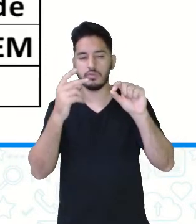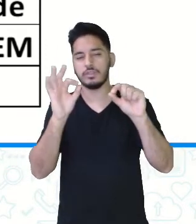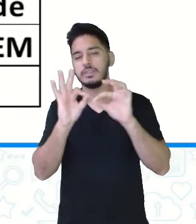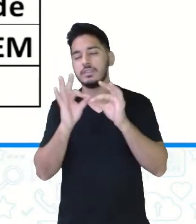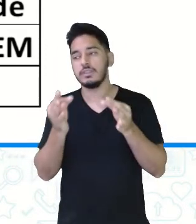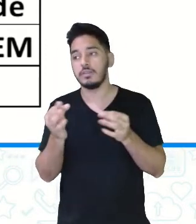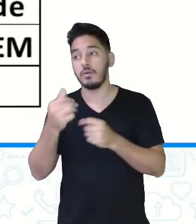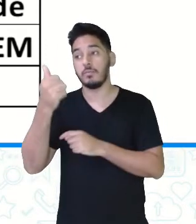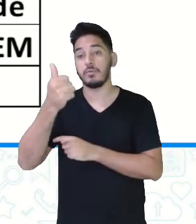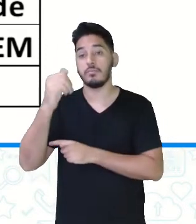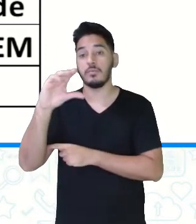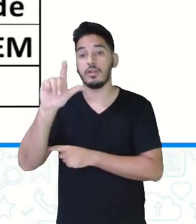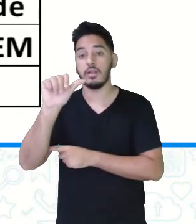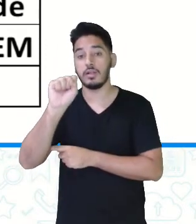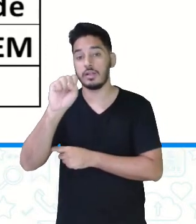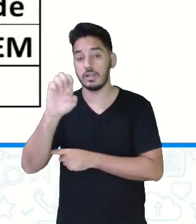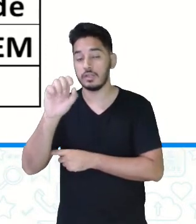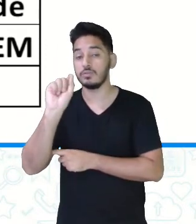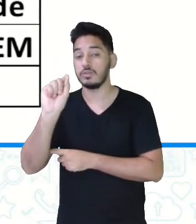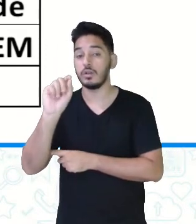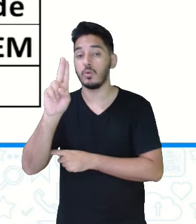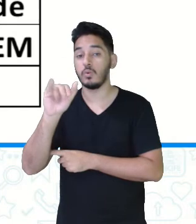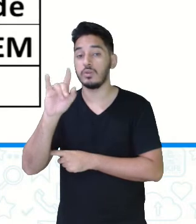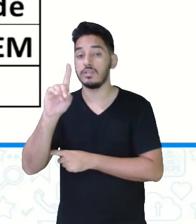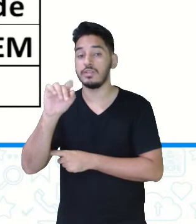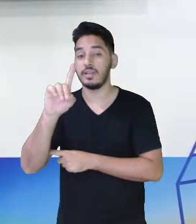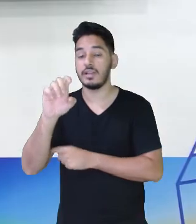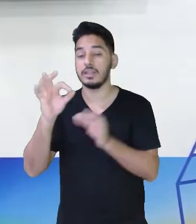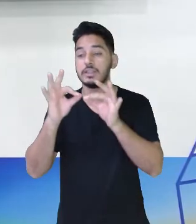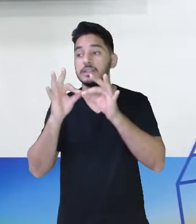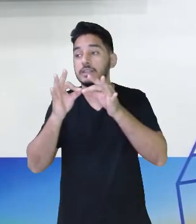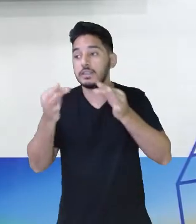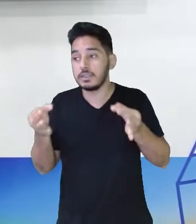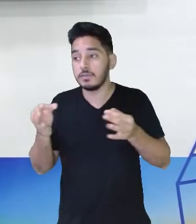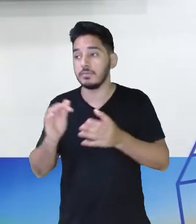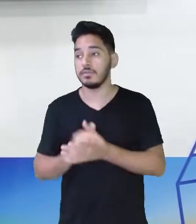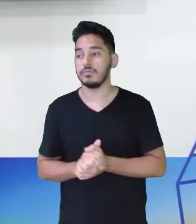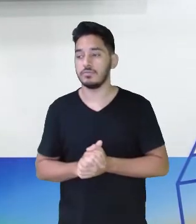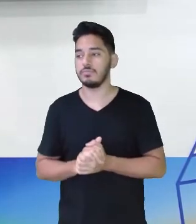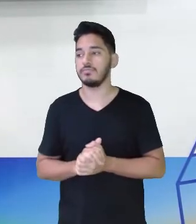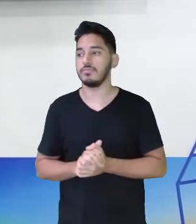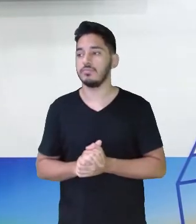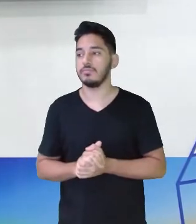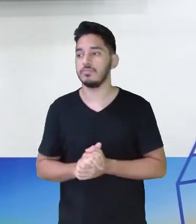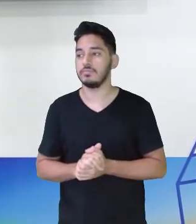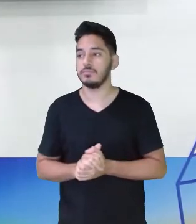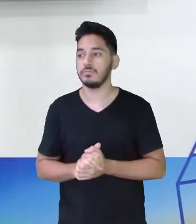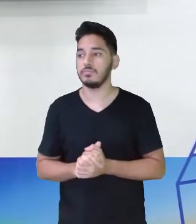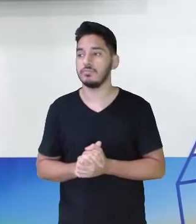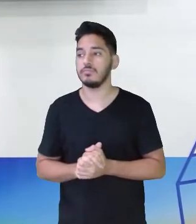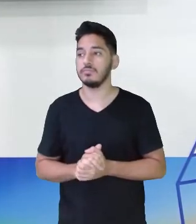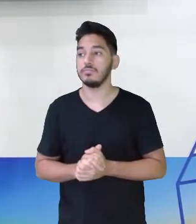Primeira classe, classe das unidades simples. Eu tenho o meu número